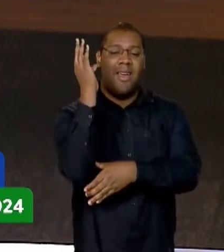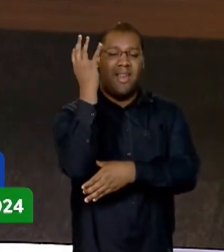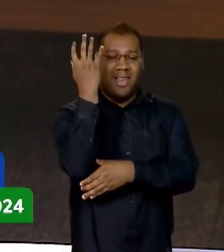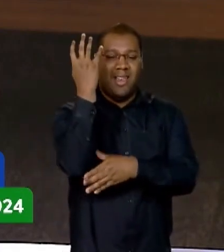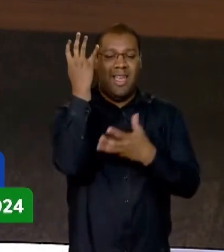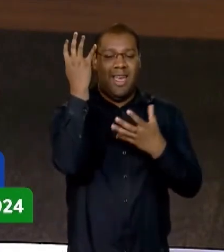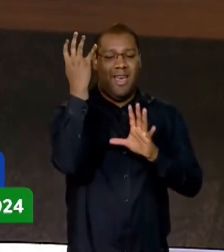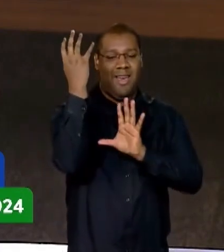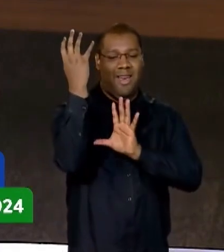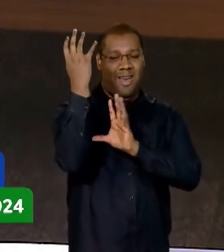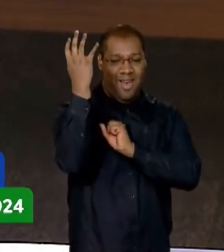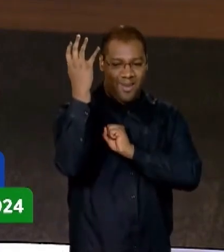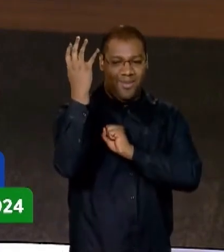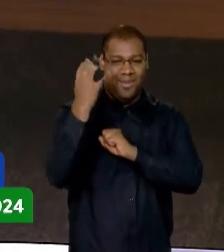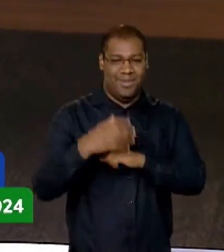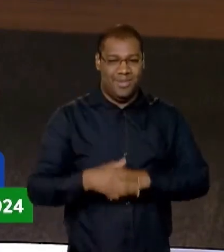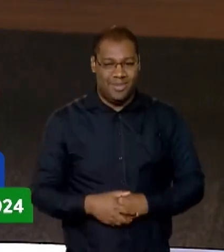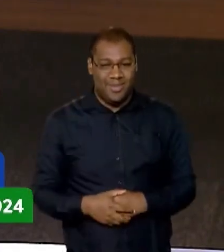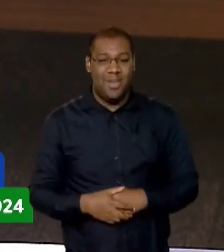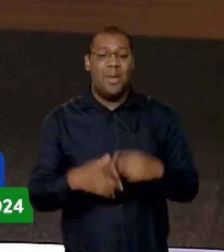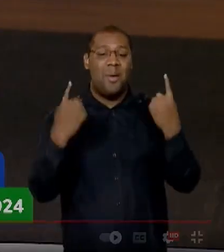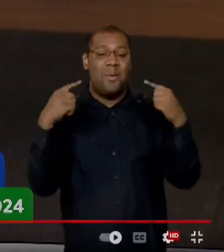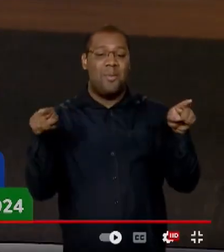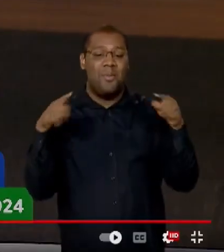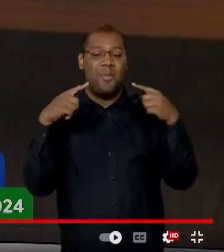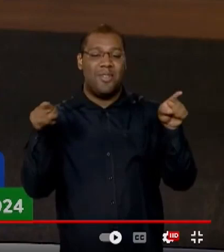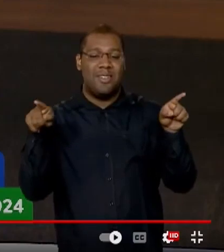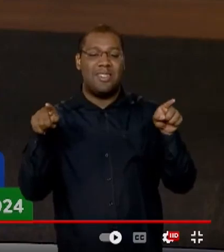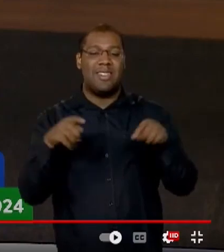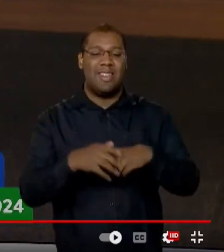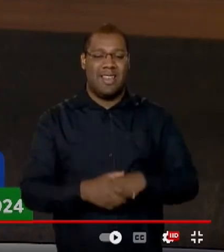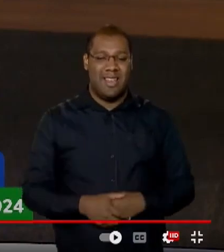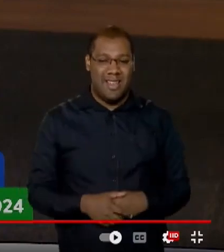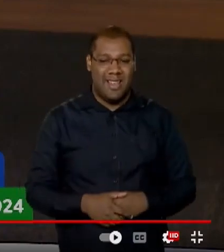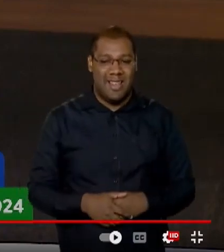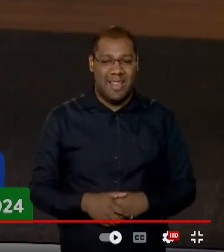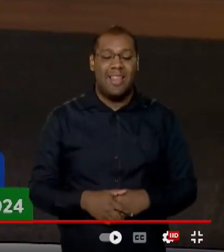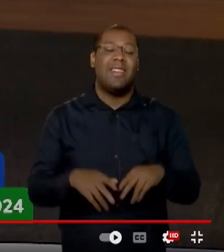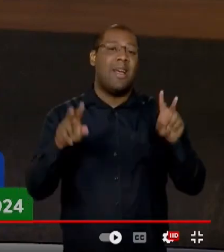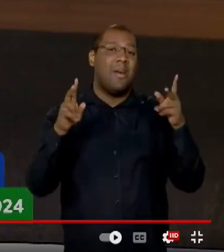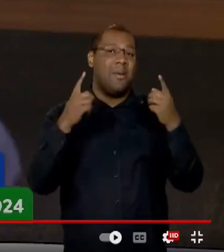quero construir essa música do Leonardo do Rio Grande do Sul chamada cel sol su